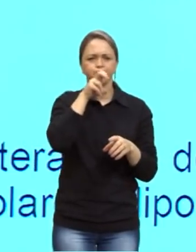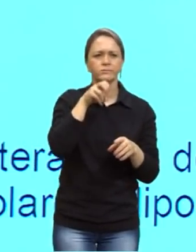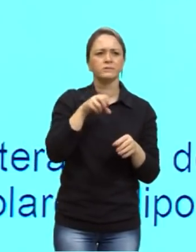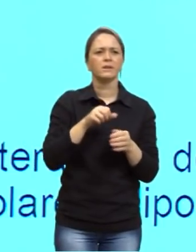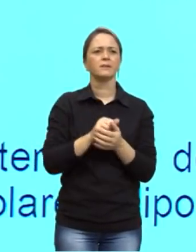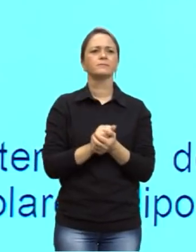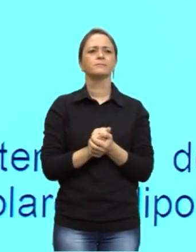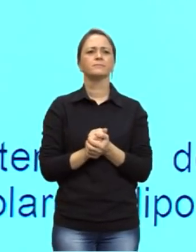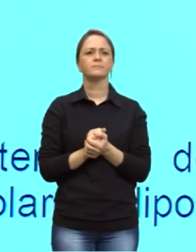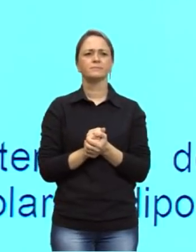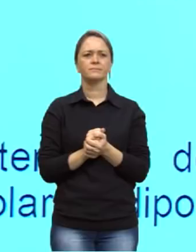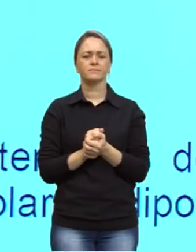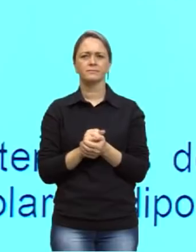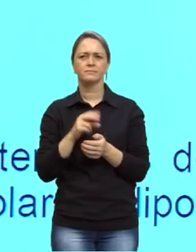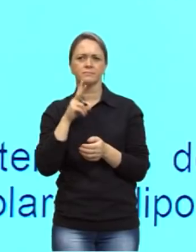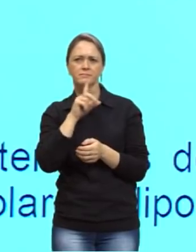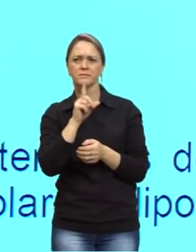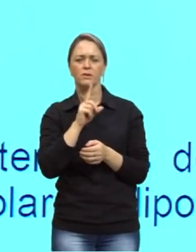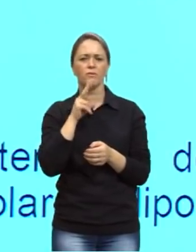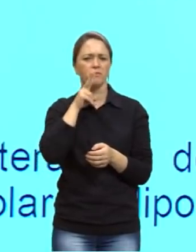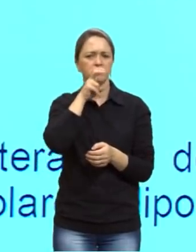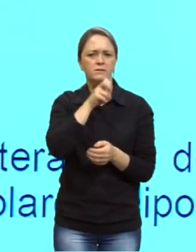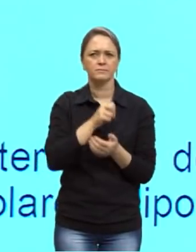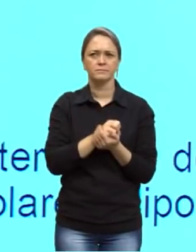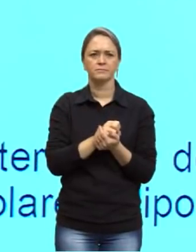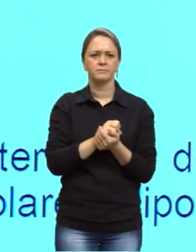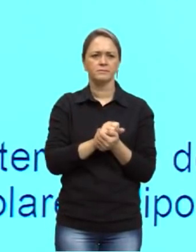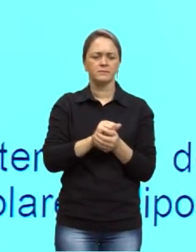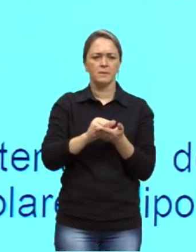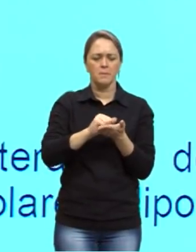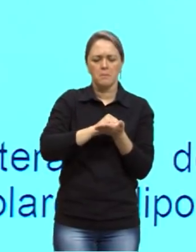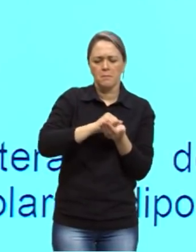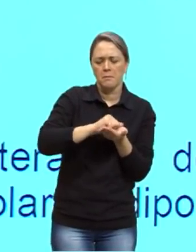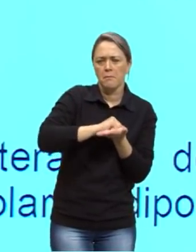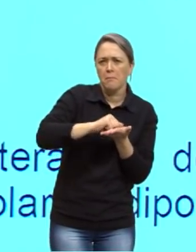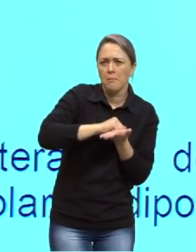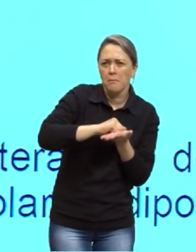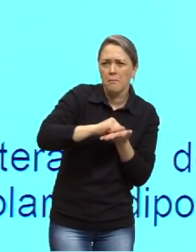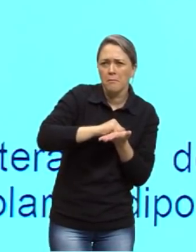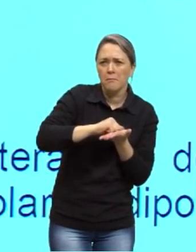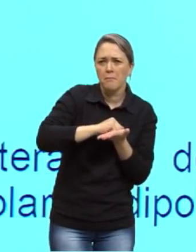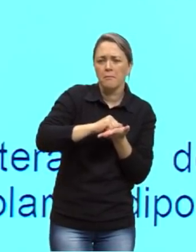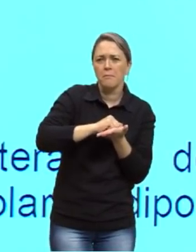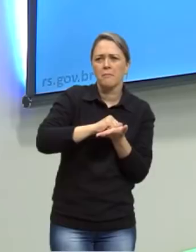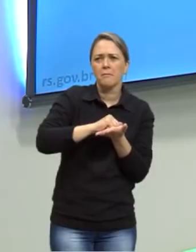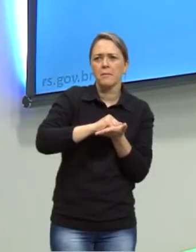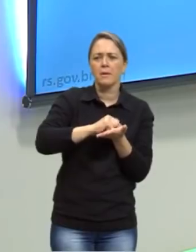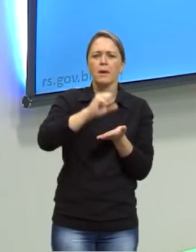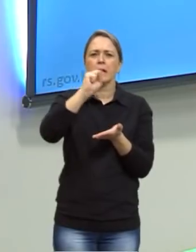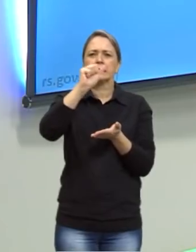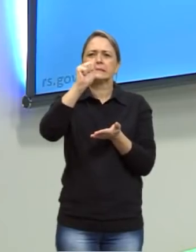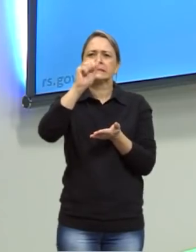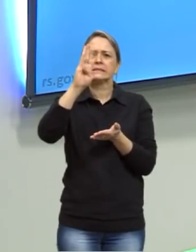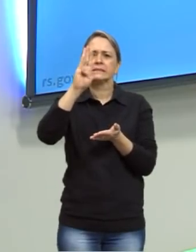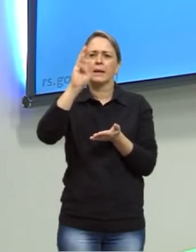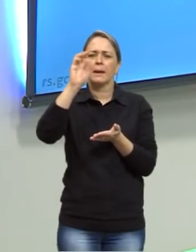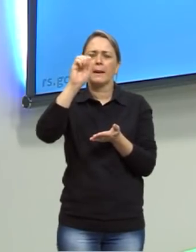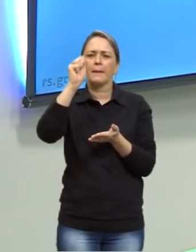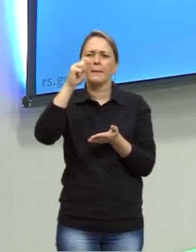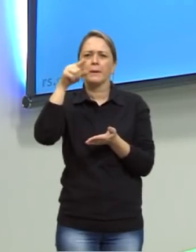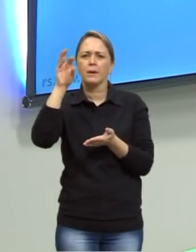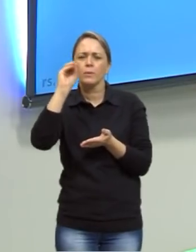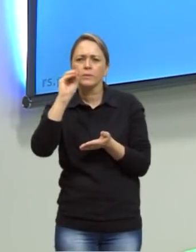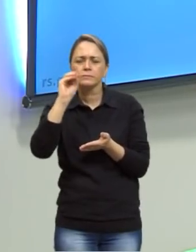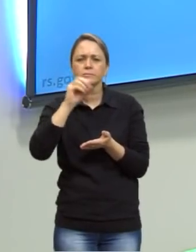aqui eu tenho o sabão tá depois vai ter um exercício que a gente vai trabalhar com sabão